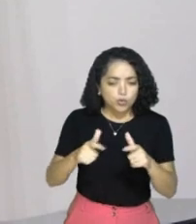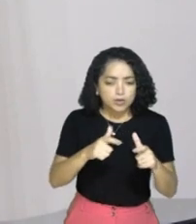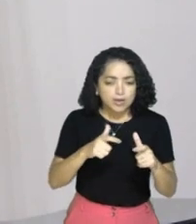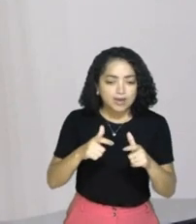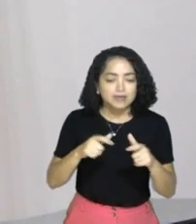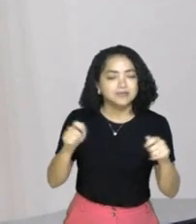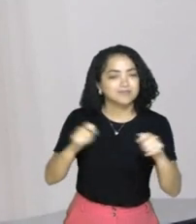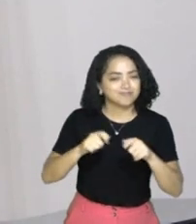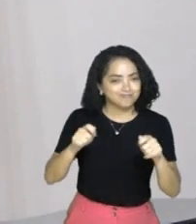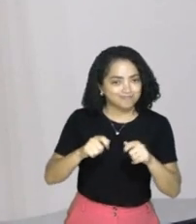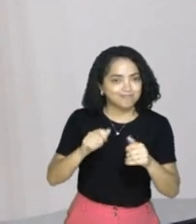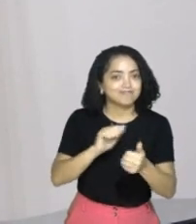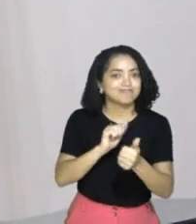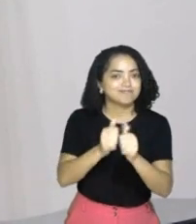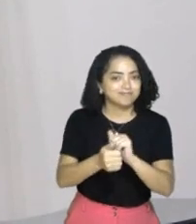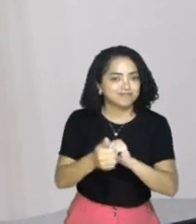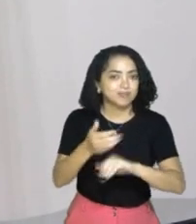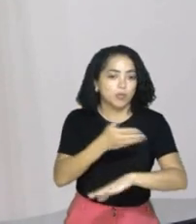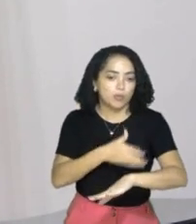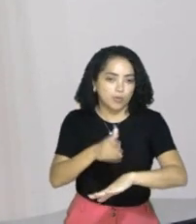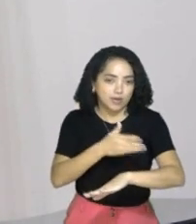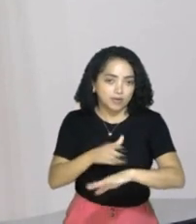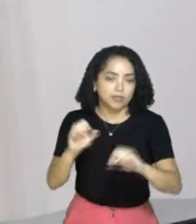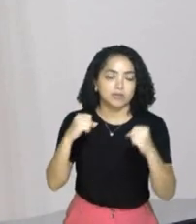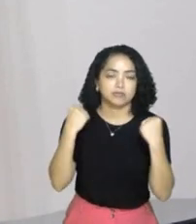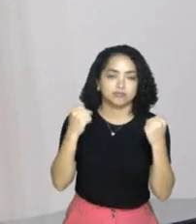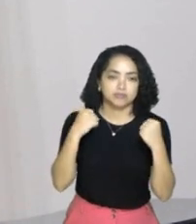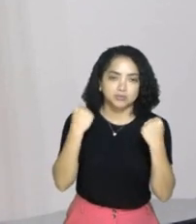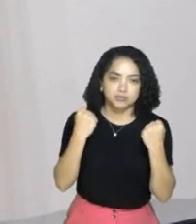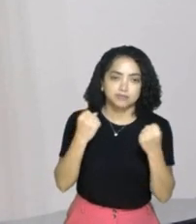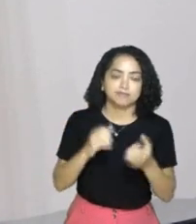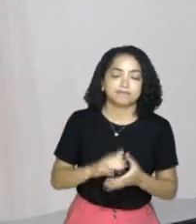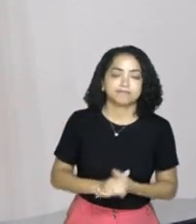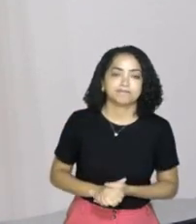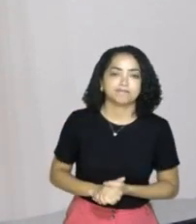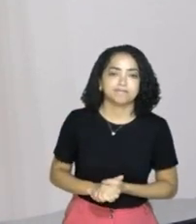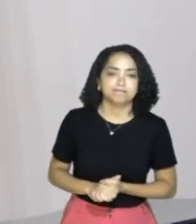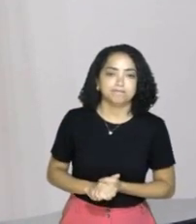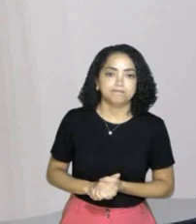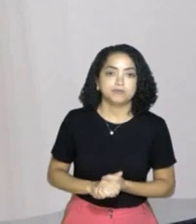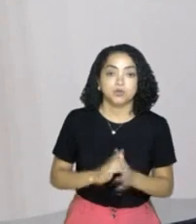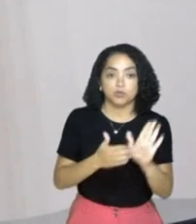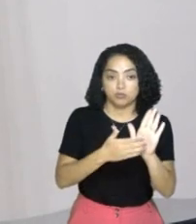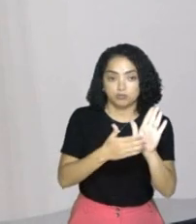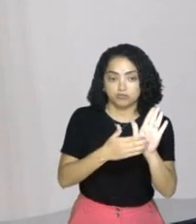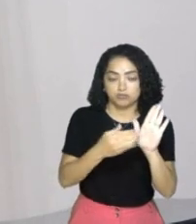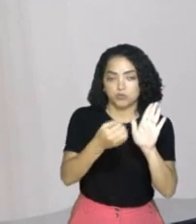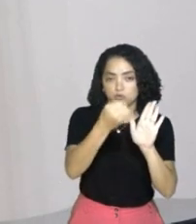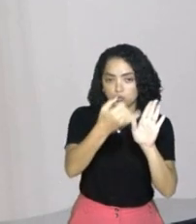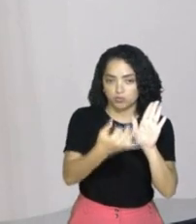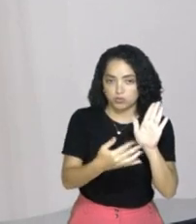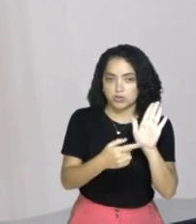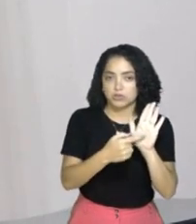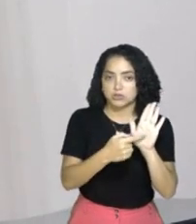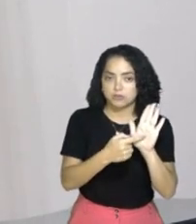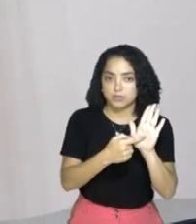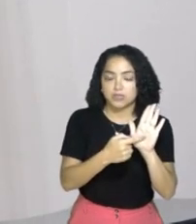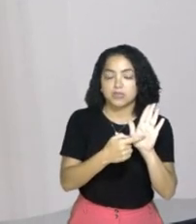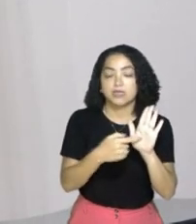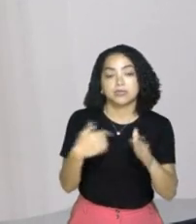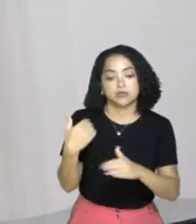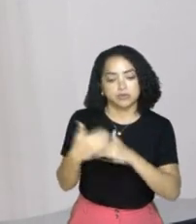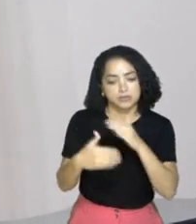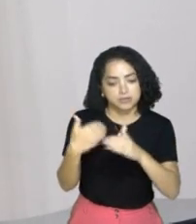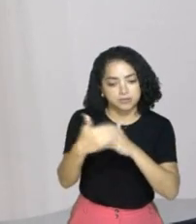para a prática de exercício físico dos idosos então é conforme propõe nesse projeto portanto na tramitação